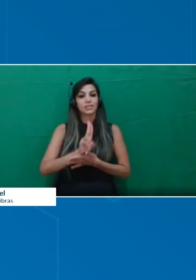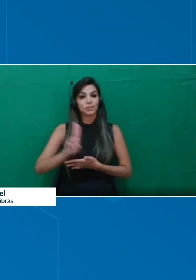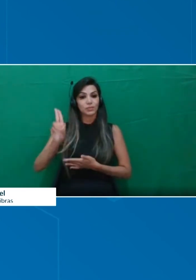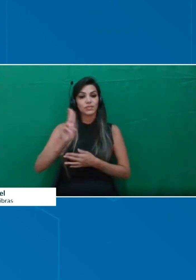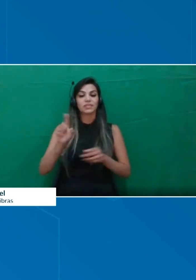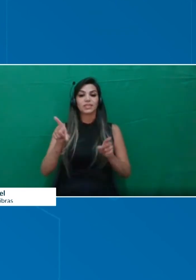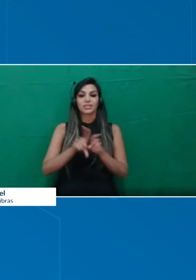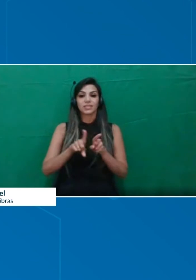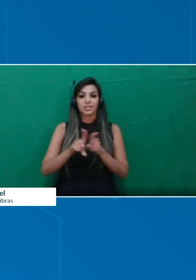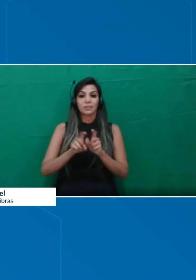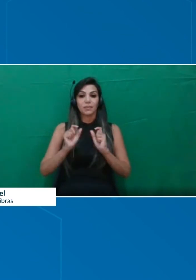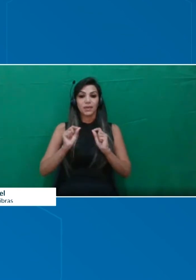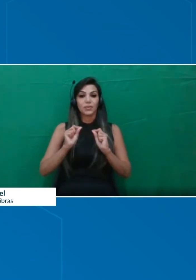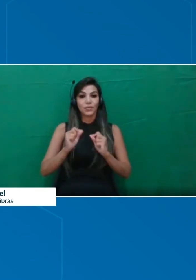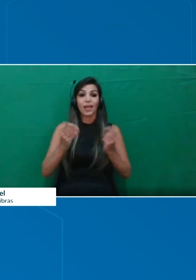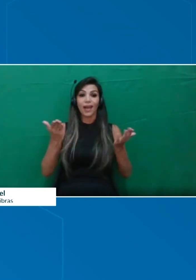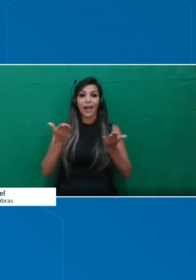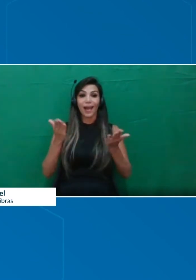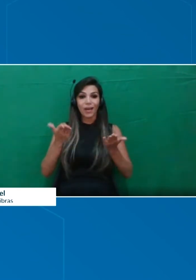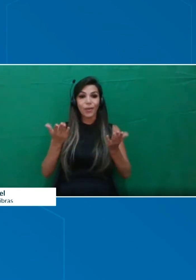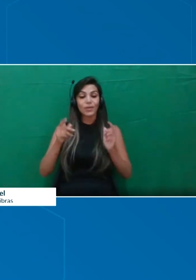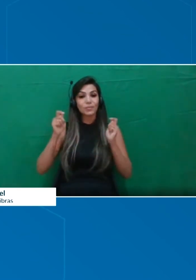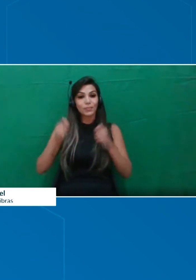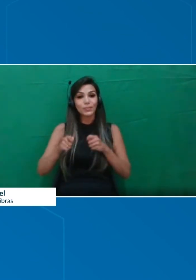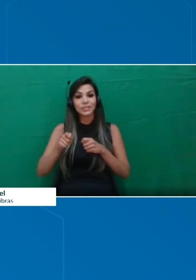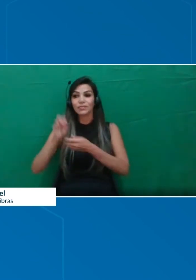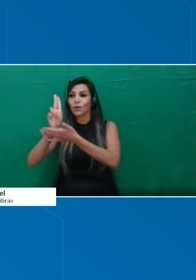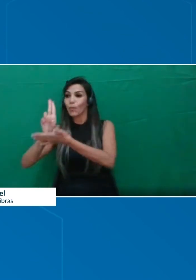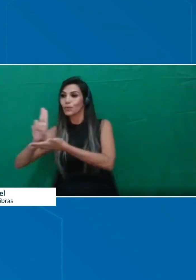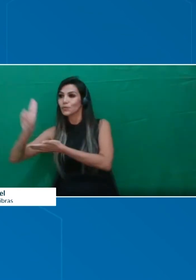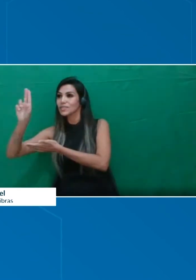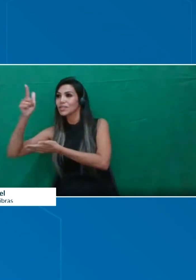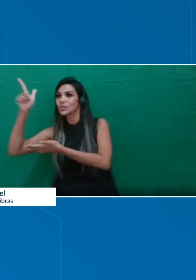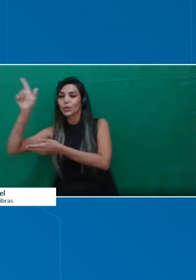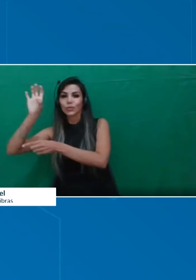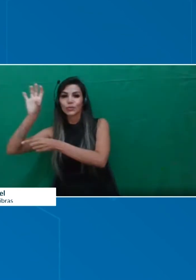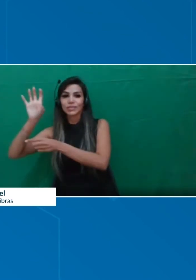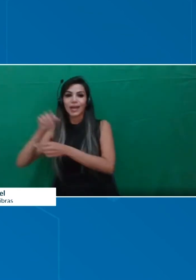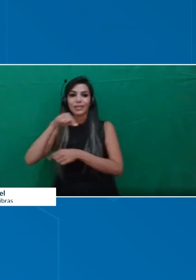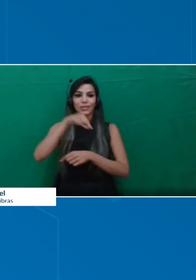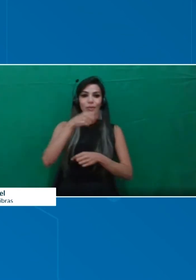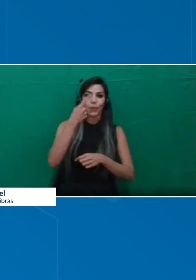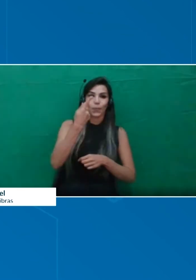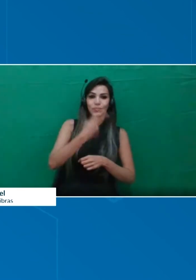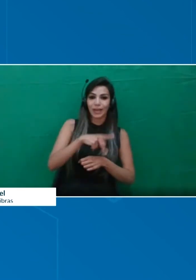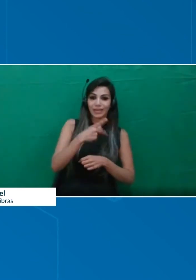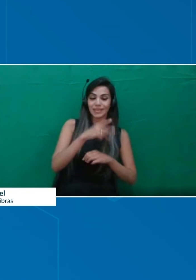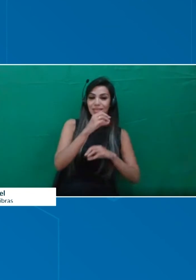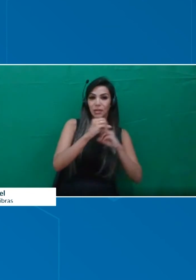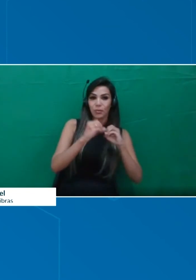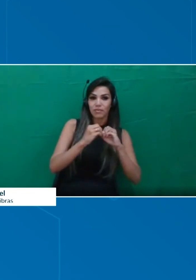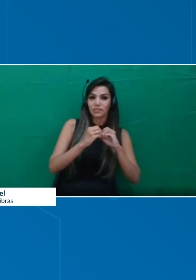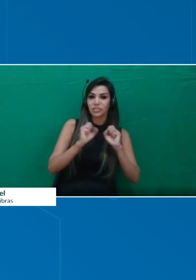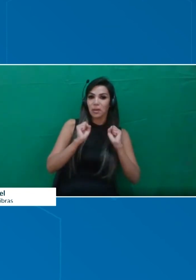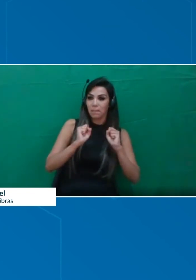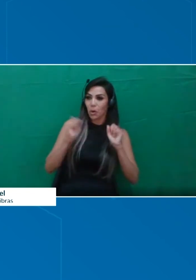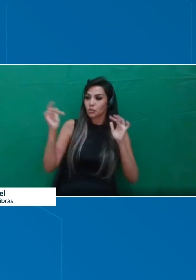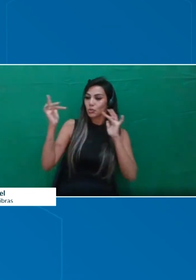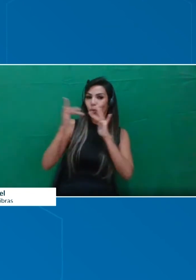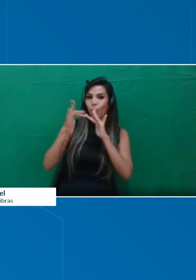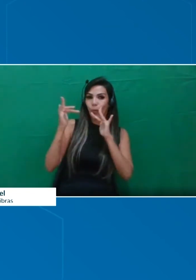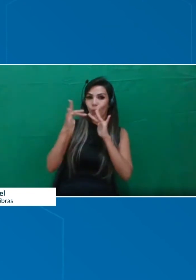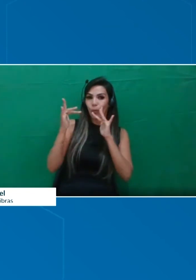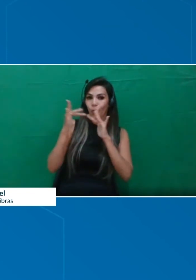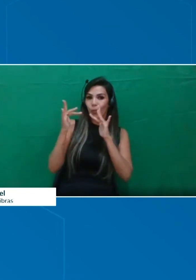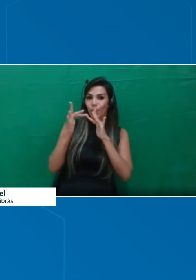conceber disciplinas em conjunto. Então, vamos ter professores de 2 universidades na mesma sala de aula com alunos de todo